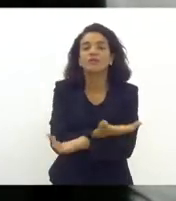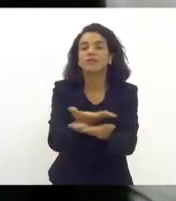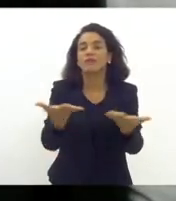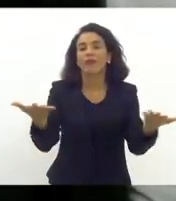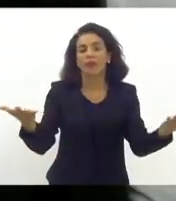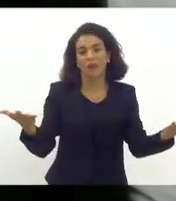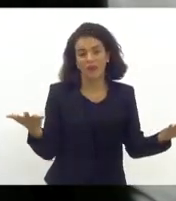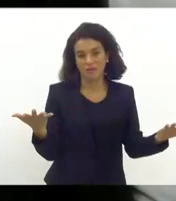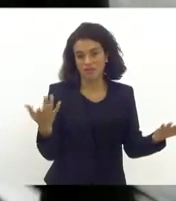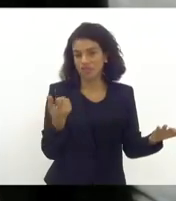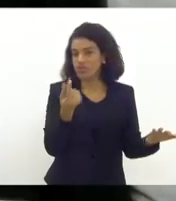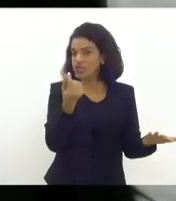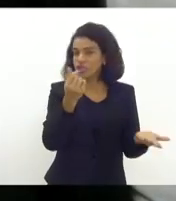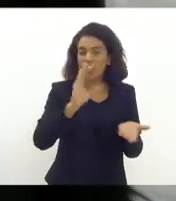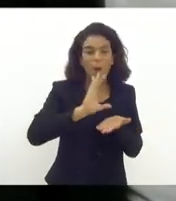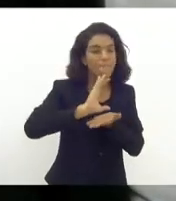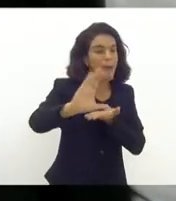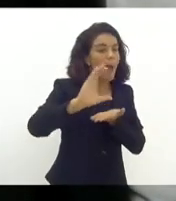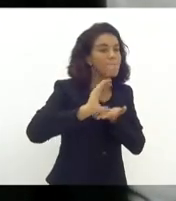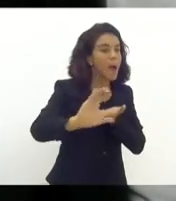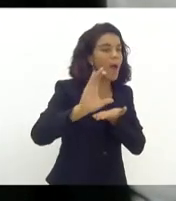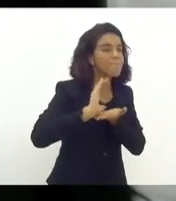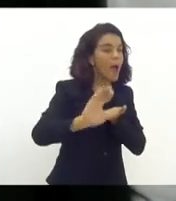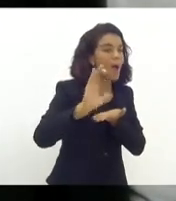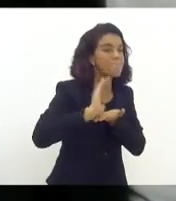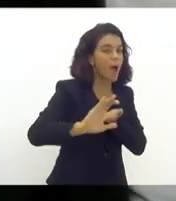milhões para o Rio de Janeiro